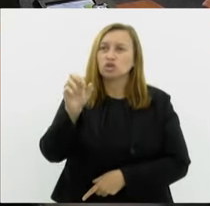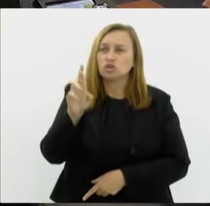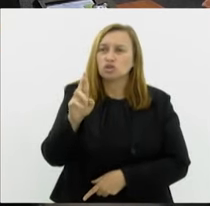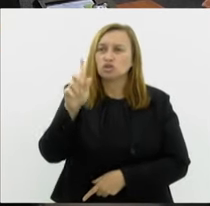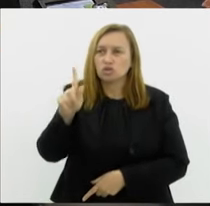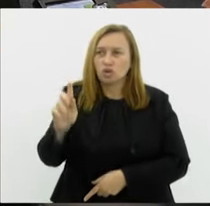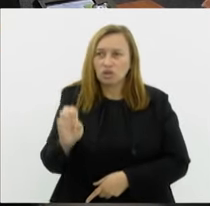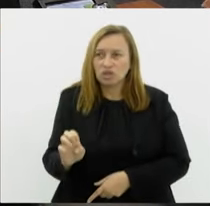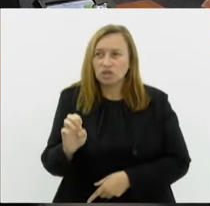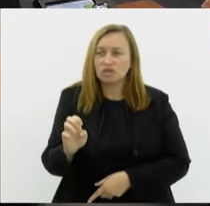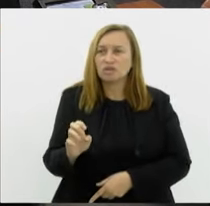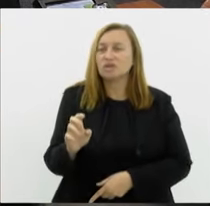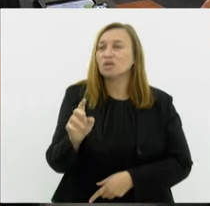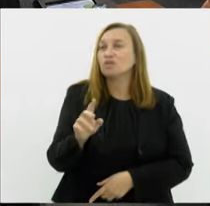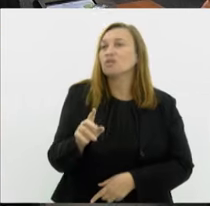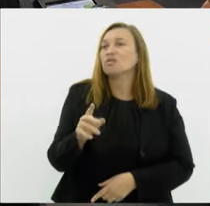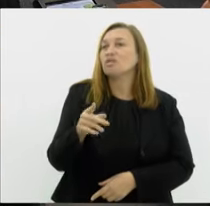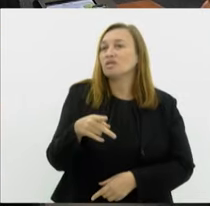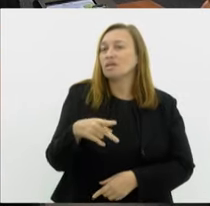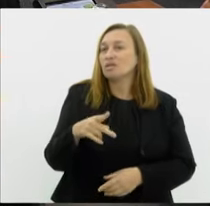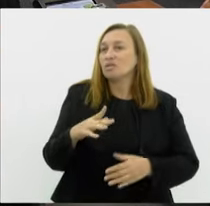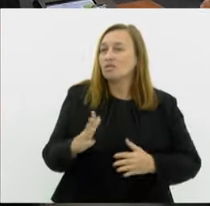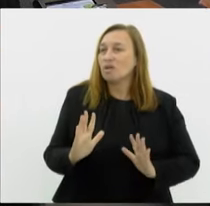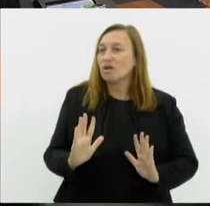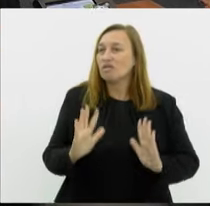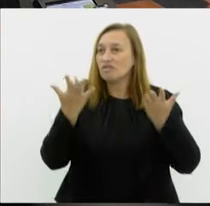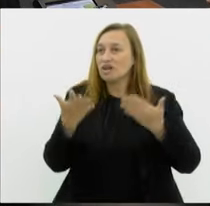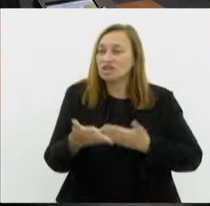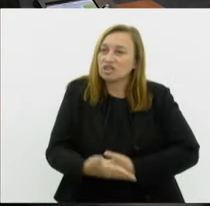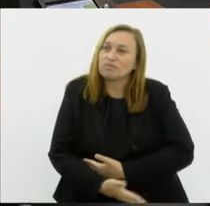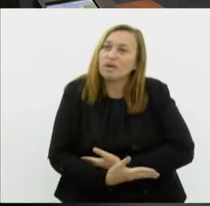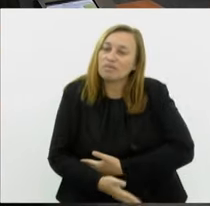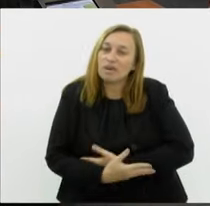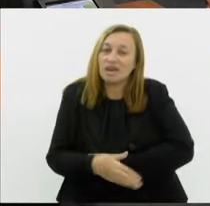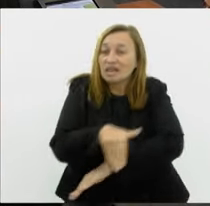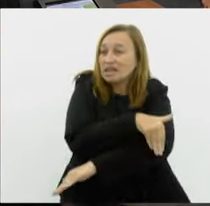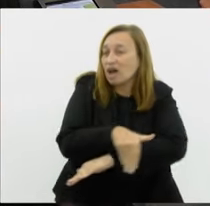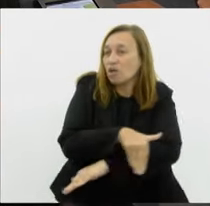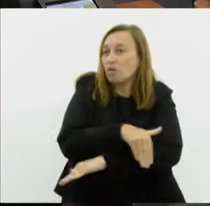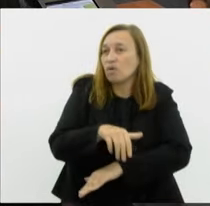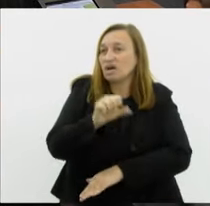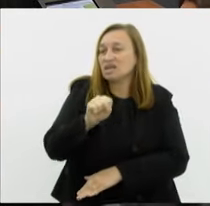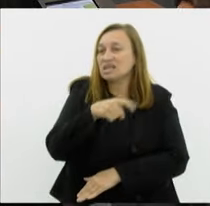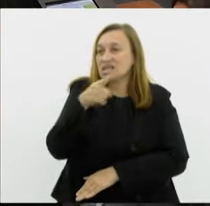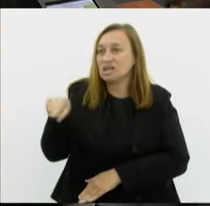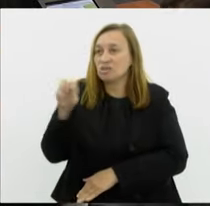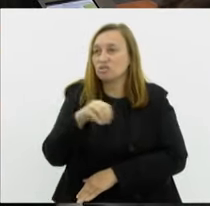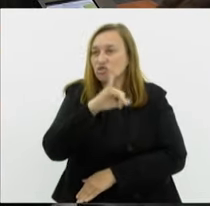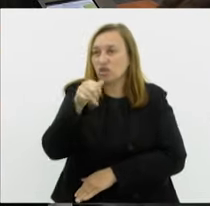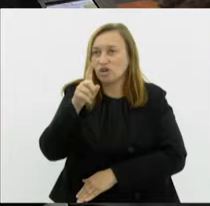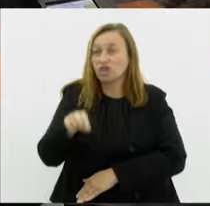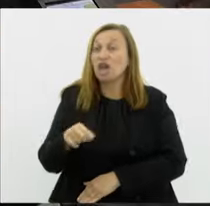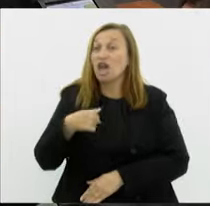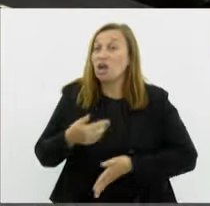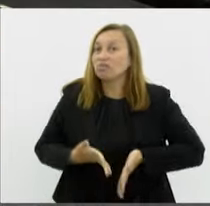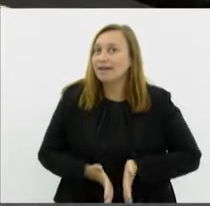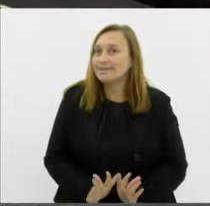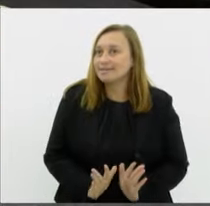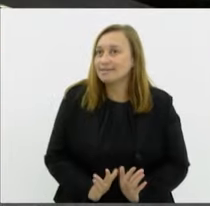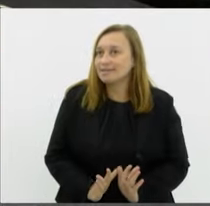chá nomeação lá na Rua São Jorge, que é a rua onde eu nasci, a rua que